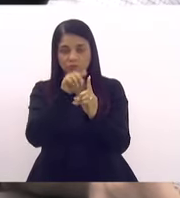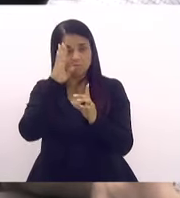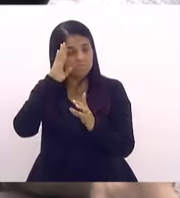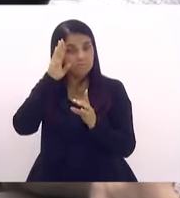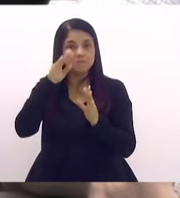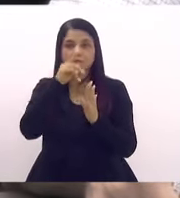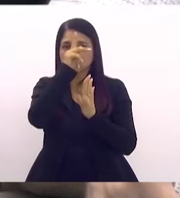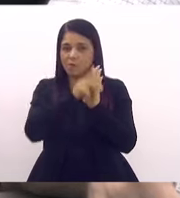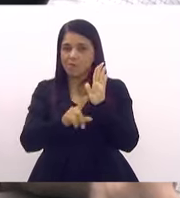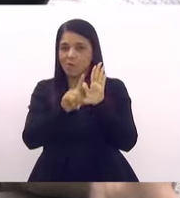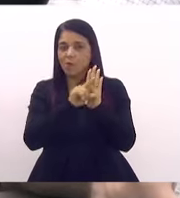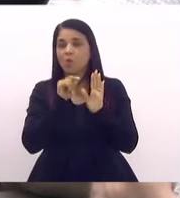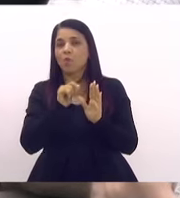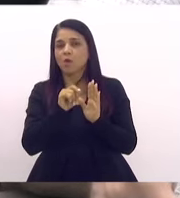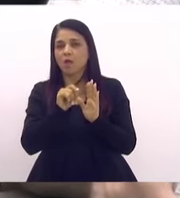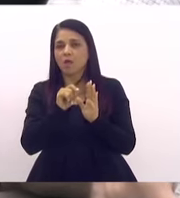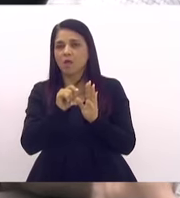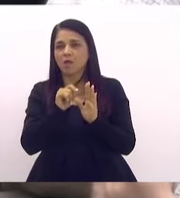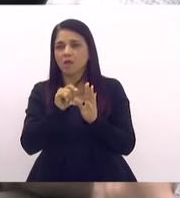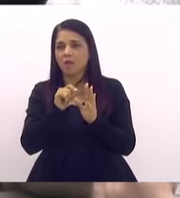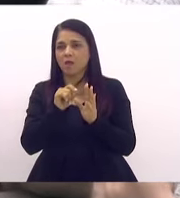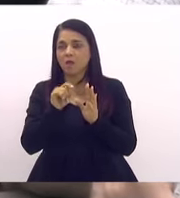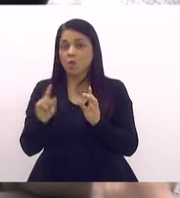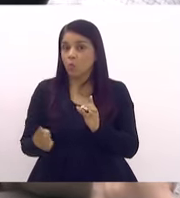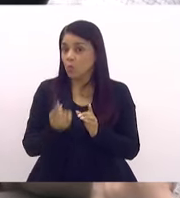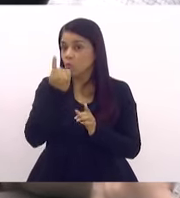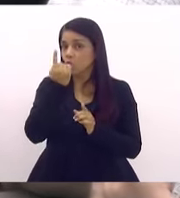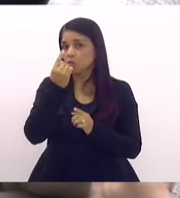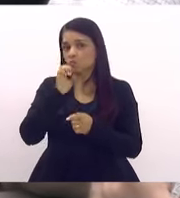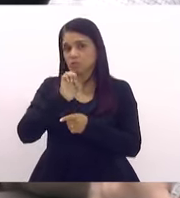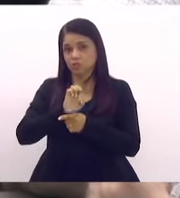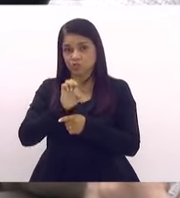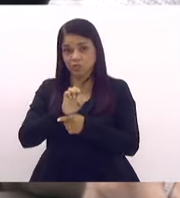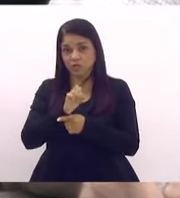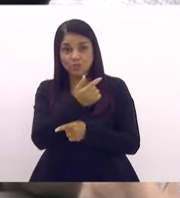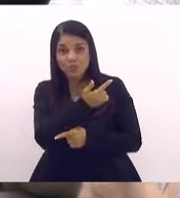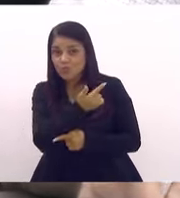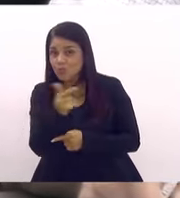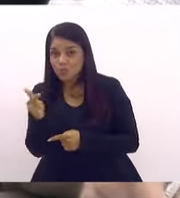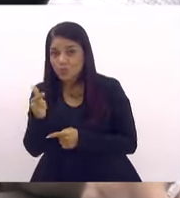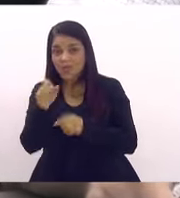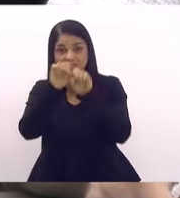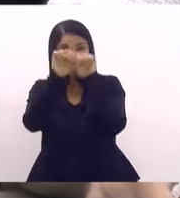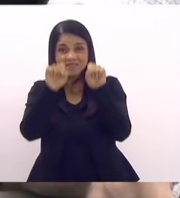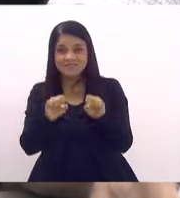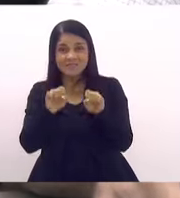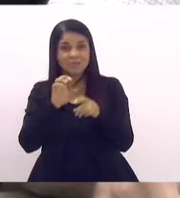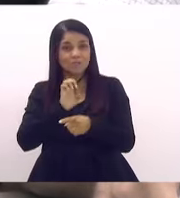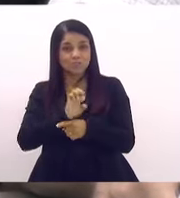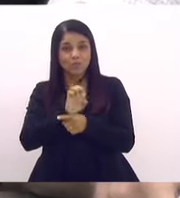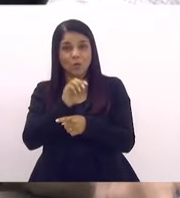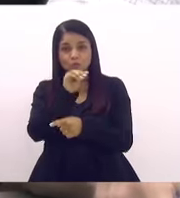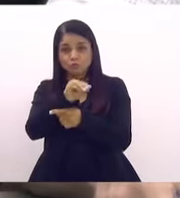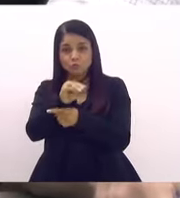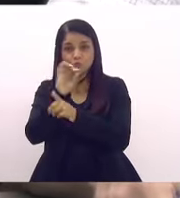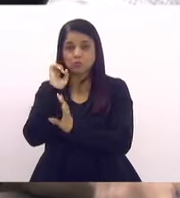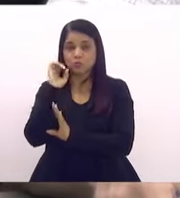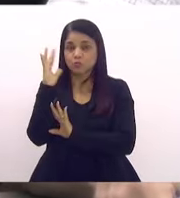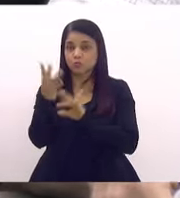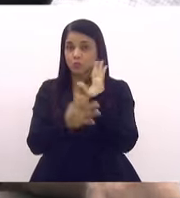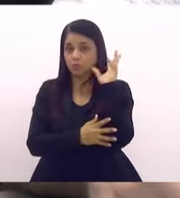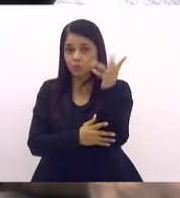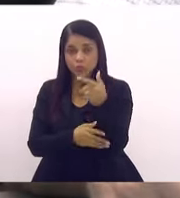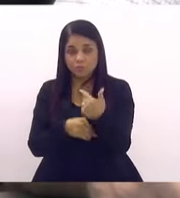projeto, que é fazer com que o Rio deixe de ser o único Estado que não tem um sistema estadual de unidade de conservação.